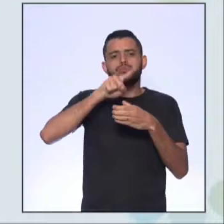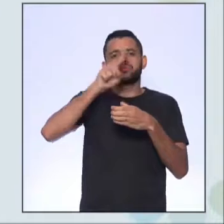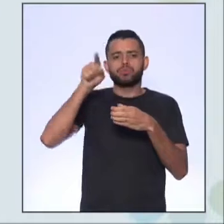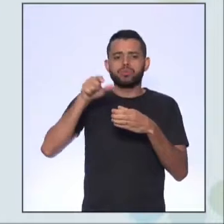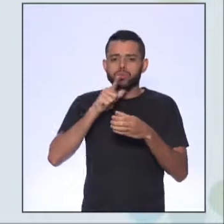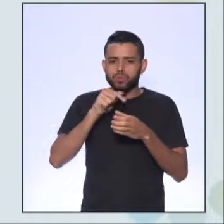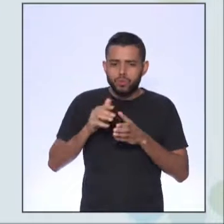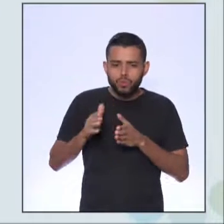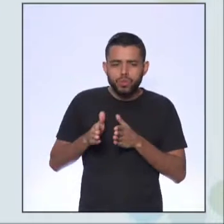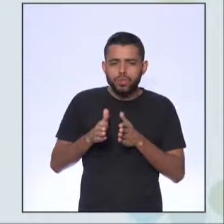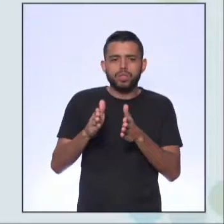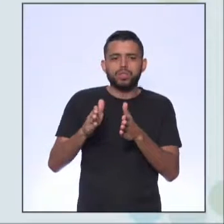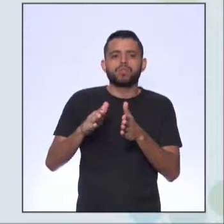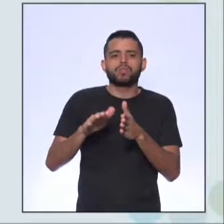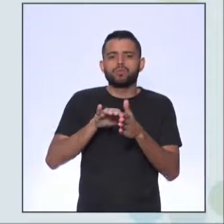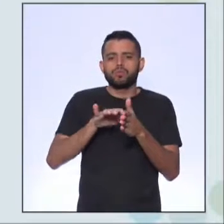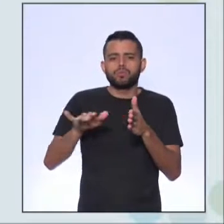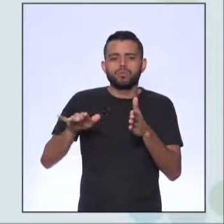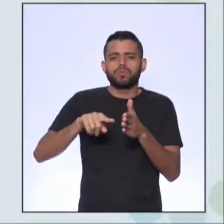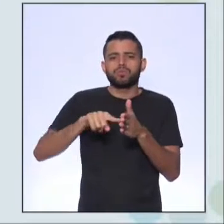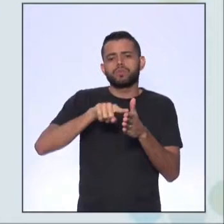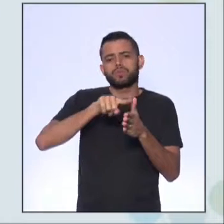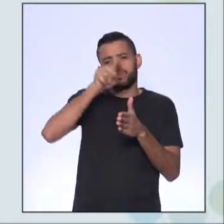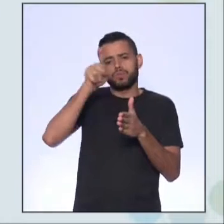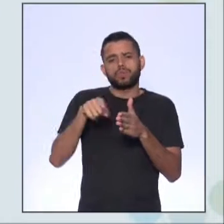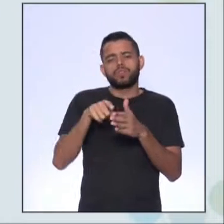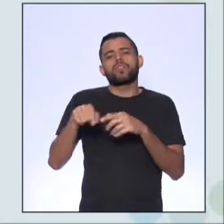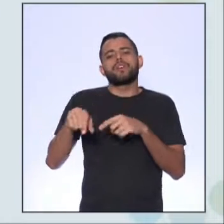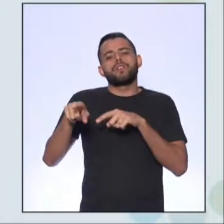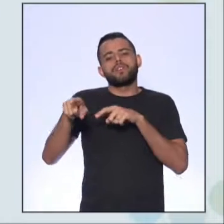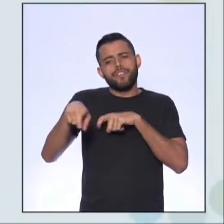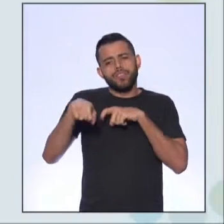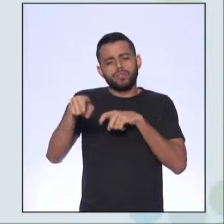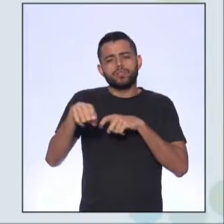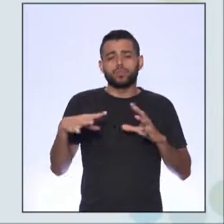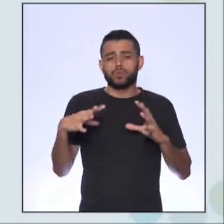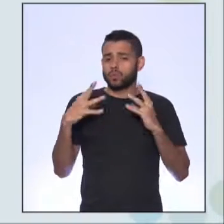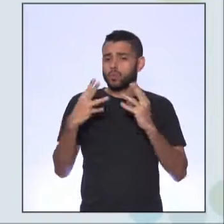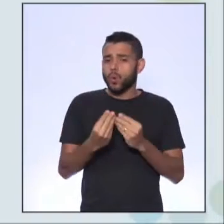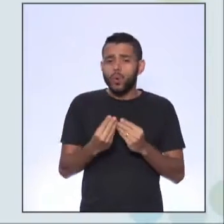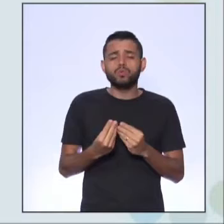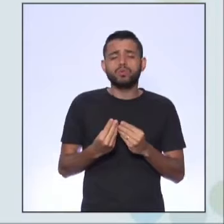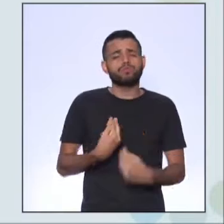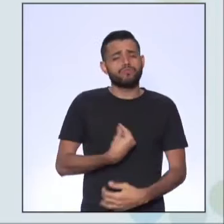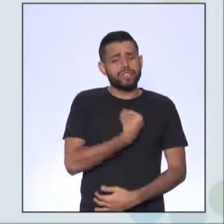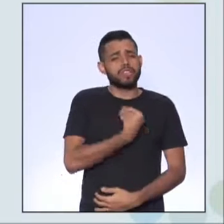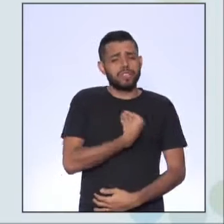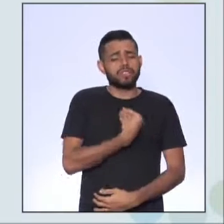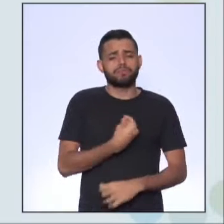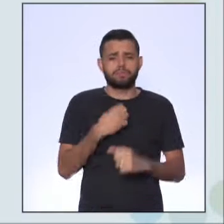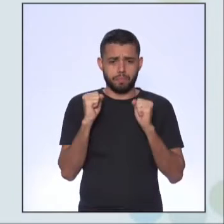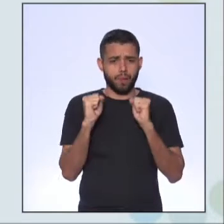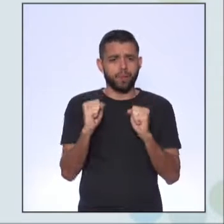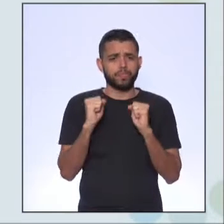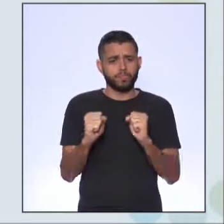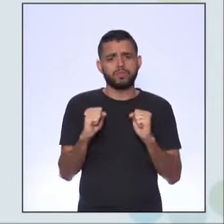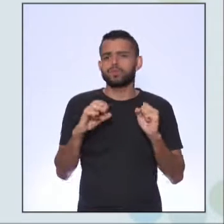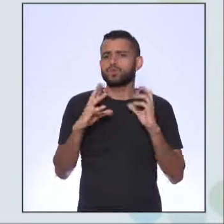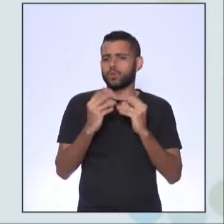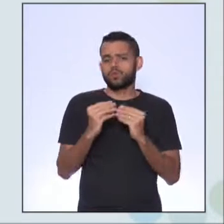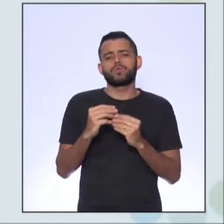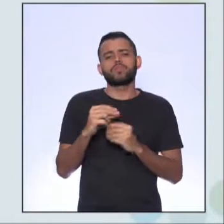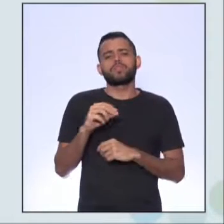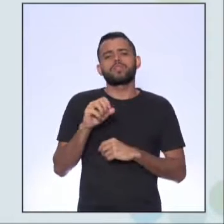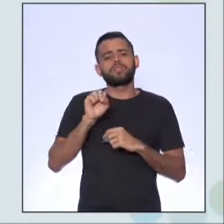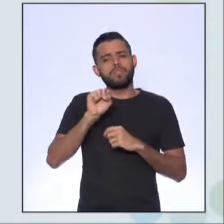rio, a lagoa e uma fazenda, todas com fatores bióticos e abióticos. Então, todos são